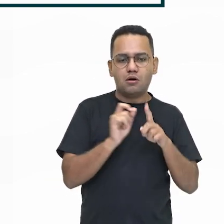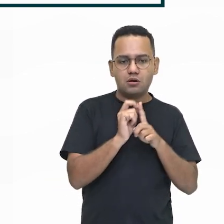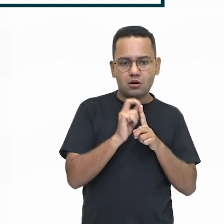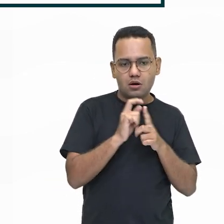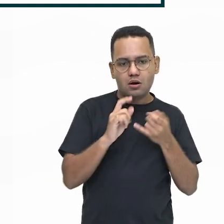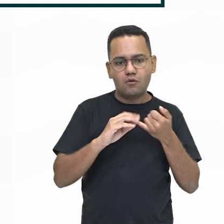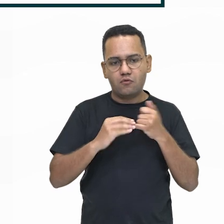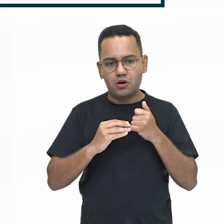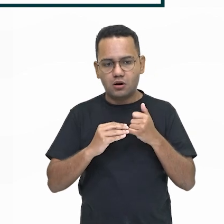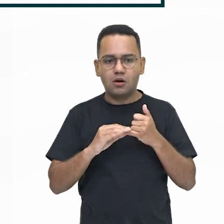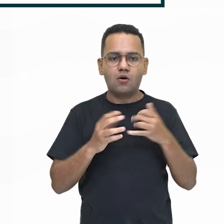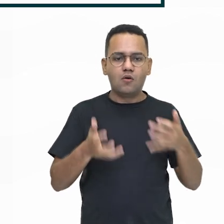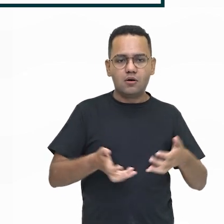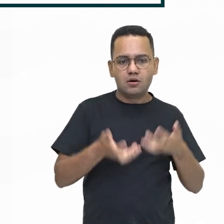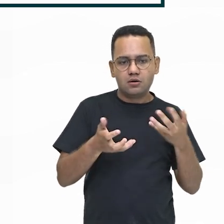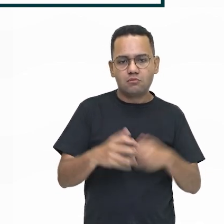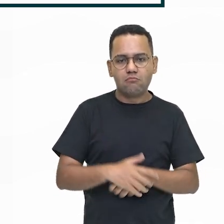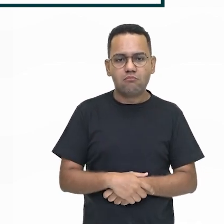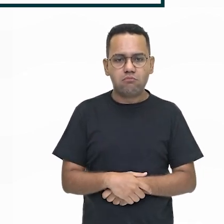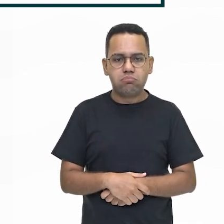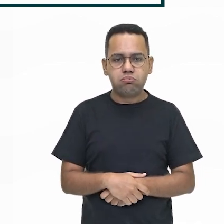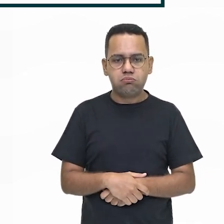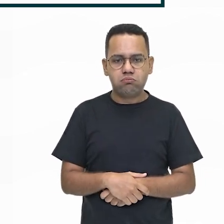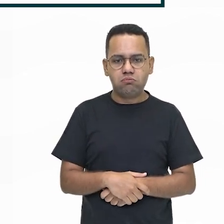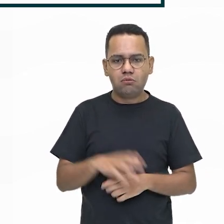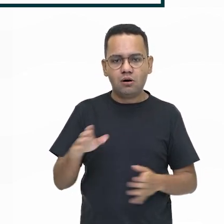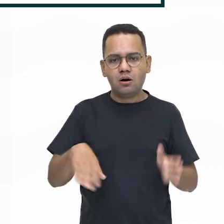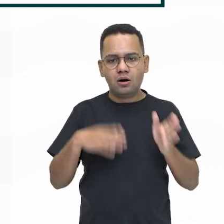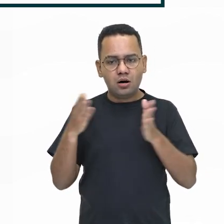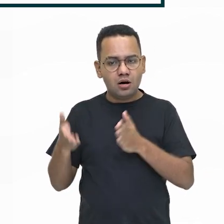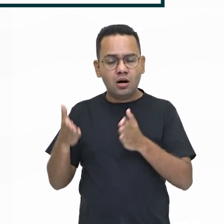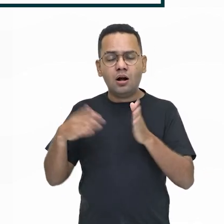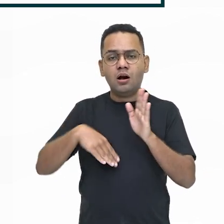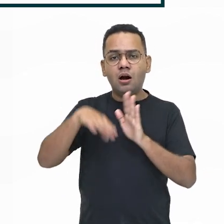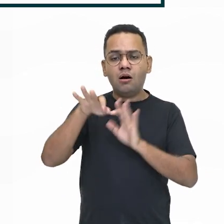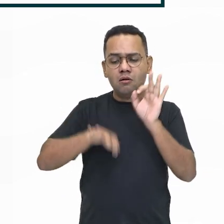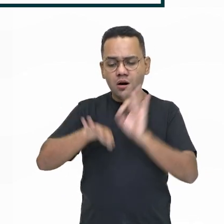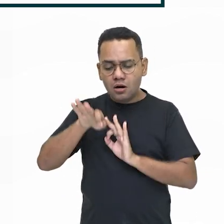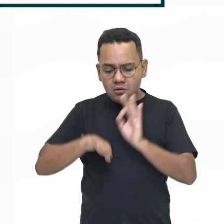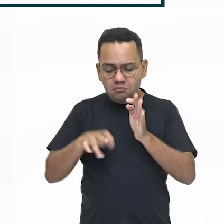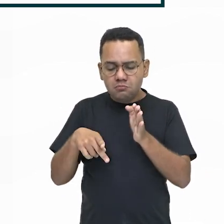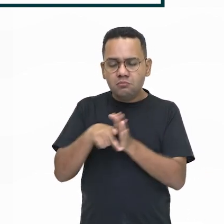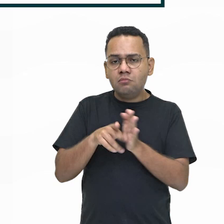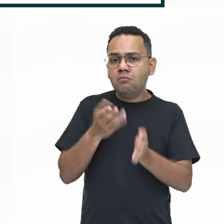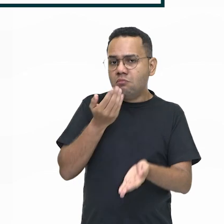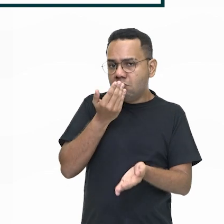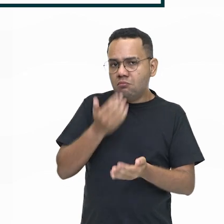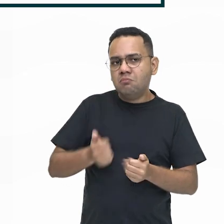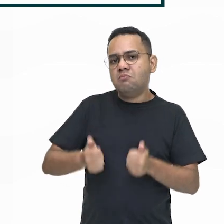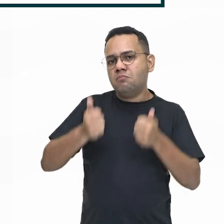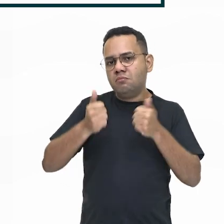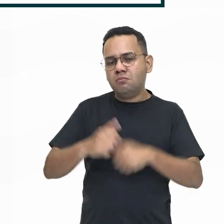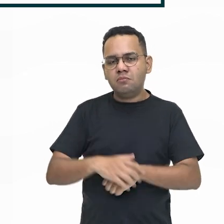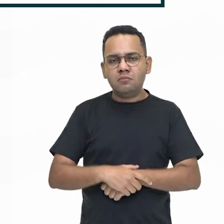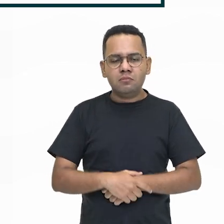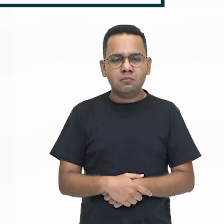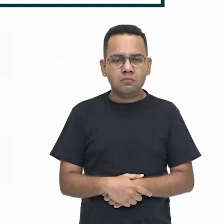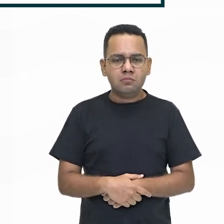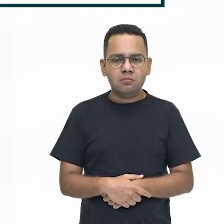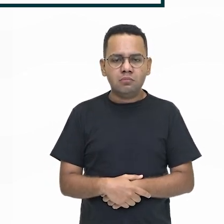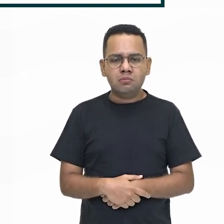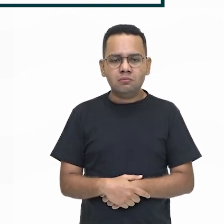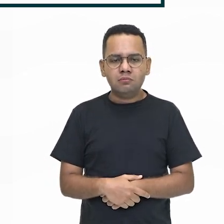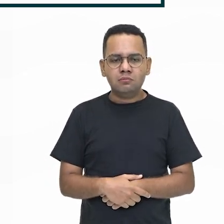vegetais, certo? Então aí você já tem a base da pirâmide que você pode se alimentar um pouquinho melhor. 2 a